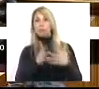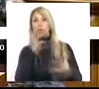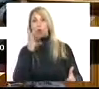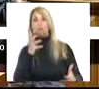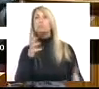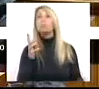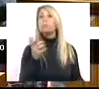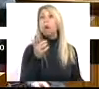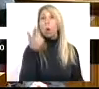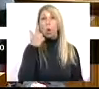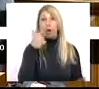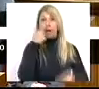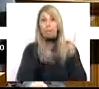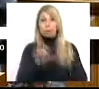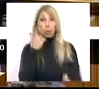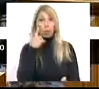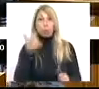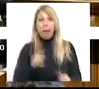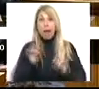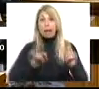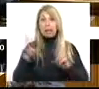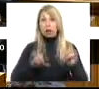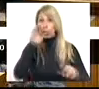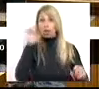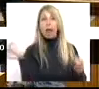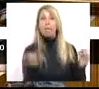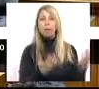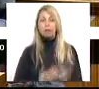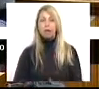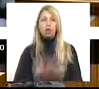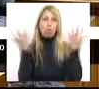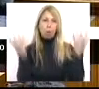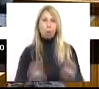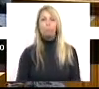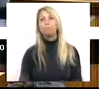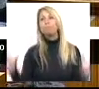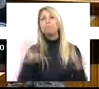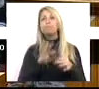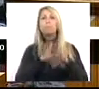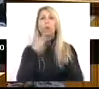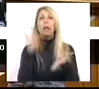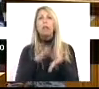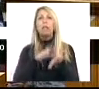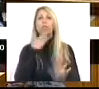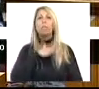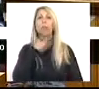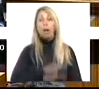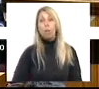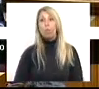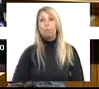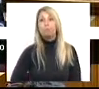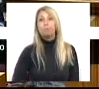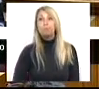designadamente, o conhecimento por parte dos cidadãos de alguns indicadores ambientais. Bom, relativamente ao livro branco,